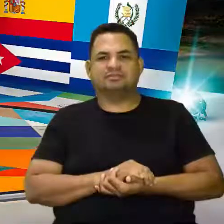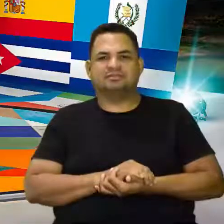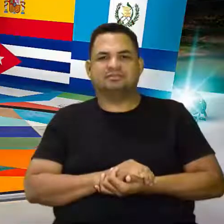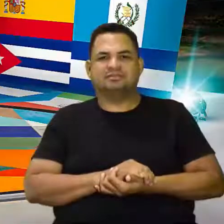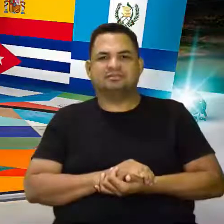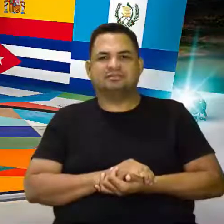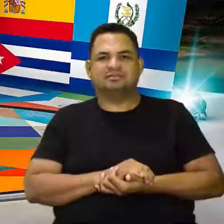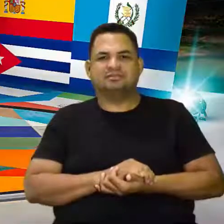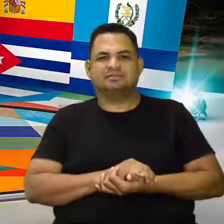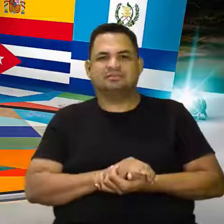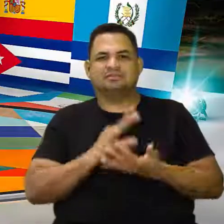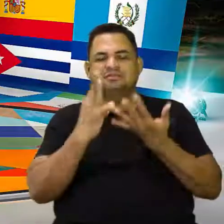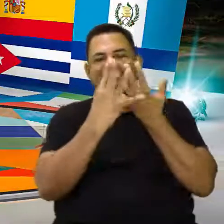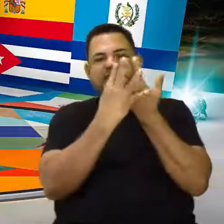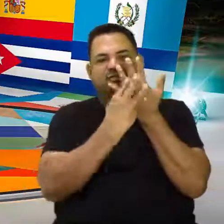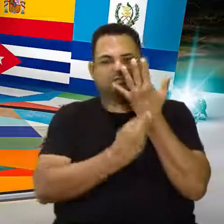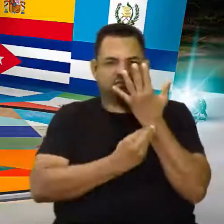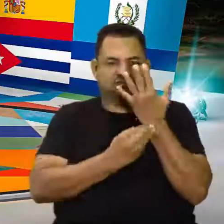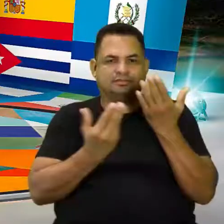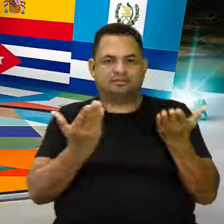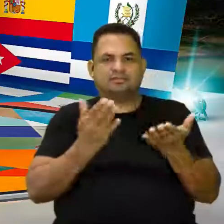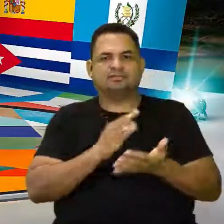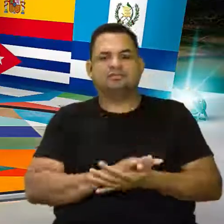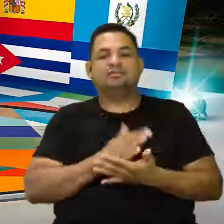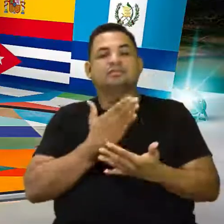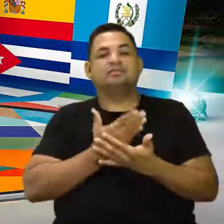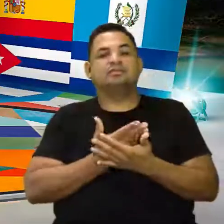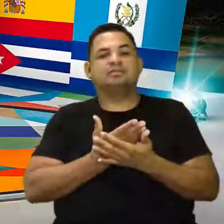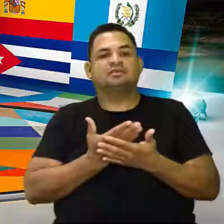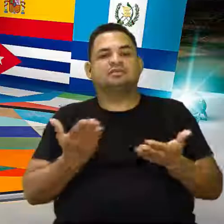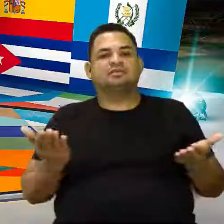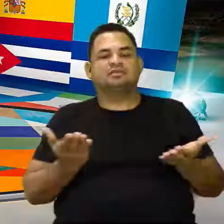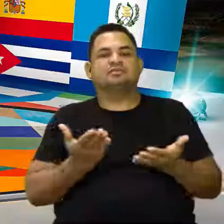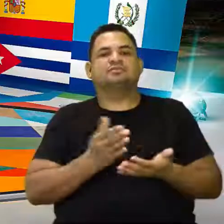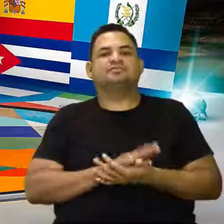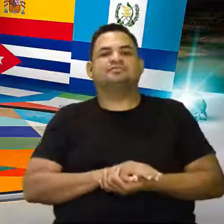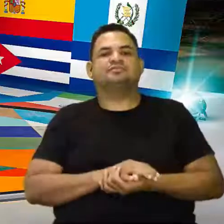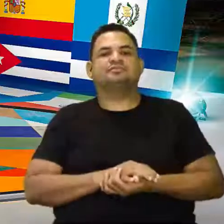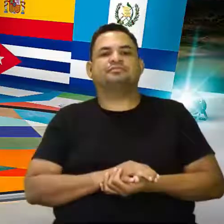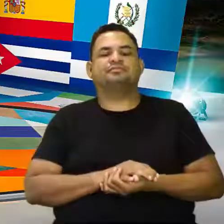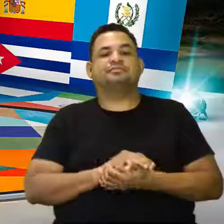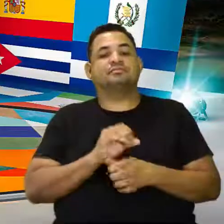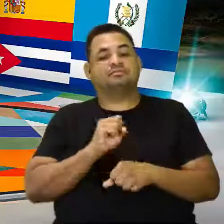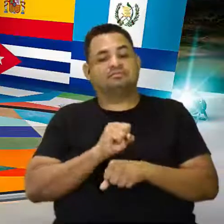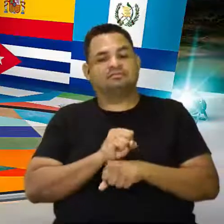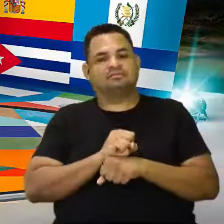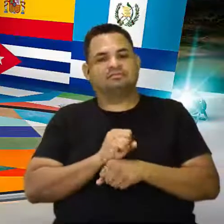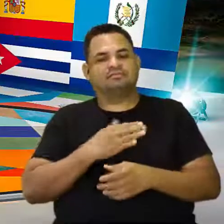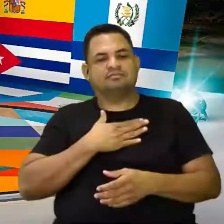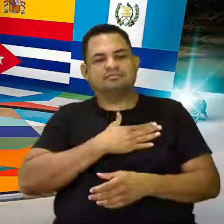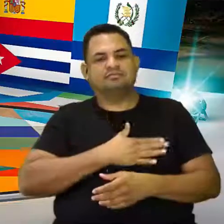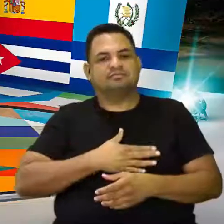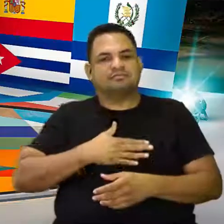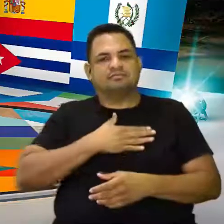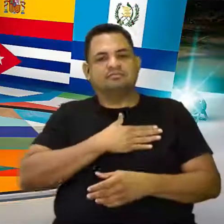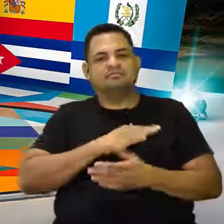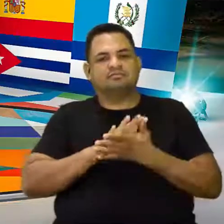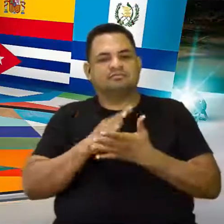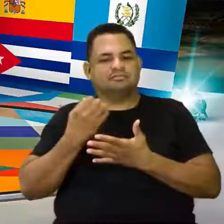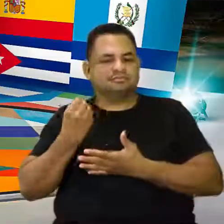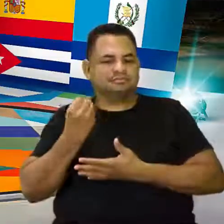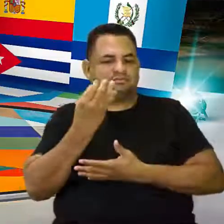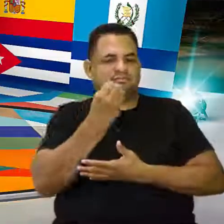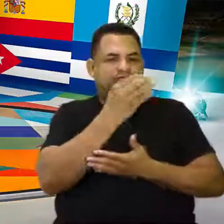Isso mesmo. Nós temos as referências bibliográficas da nossa aula de hoje, meus amores. Isso Eu mesmo. espero que vocês tenham gostado dessa viagem,